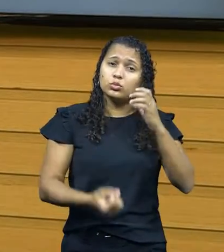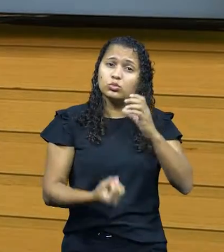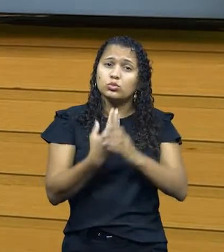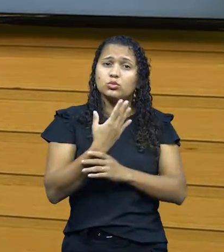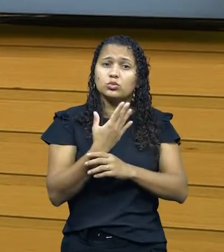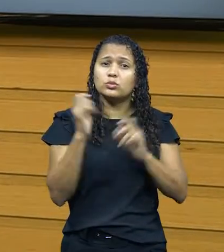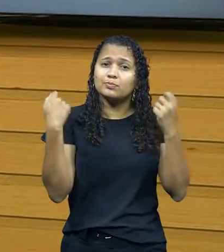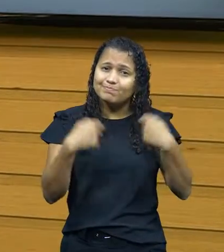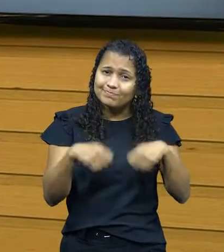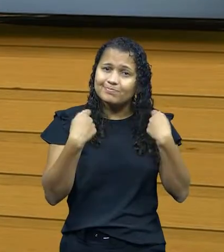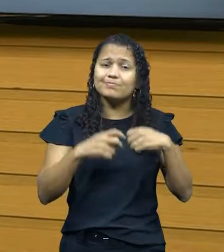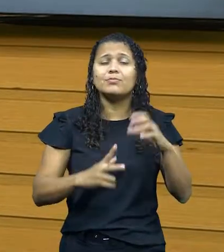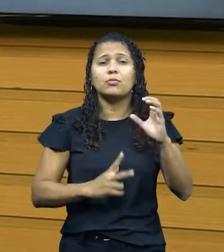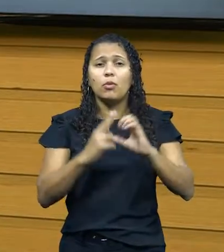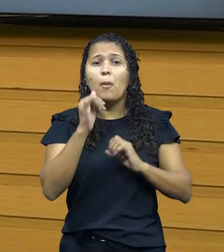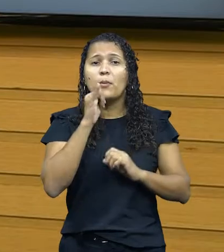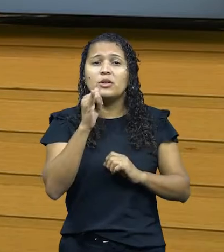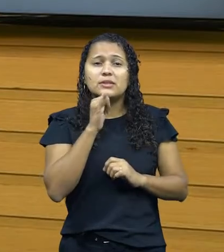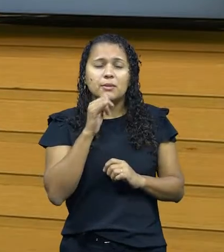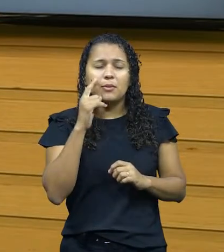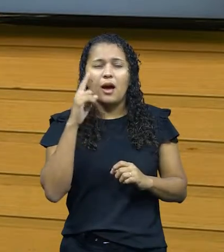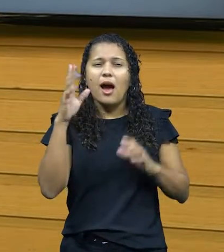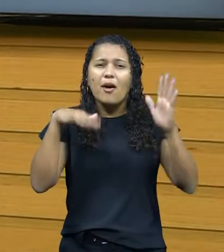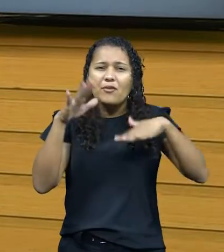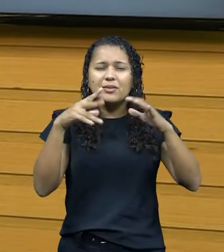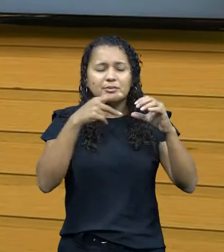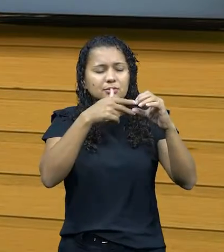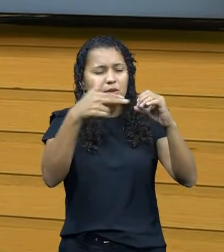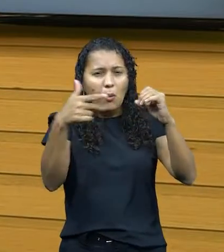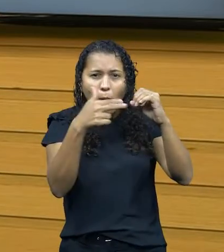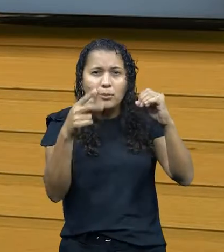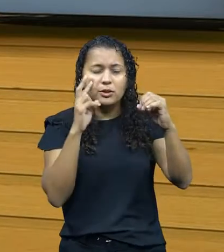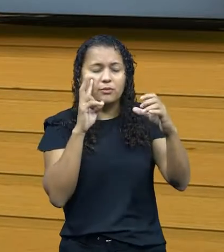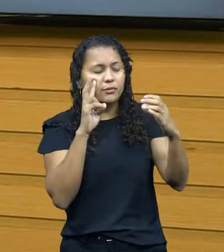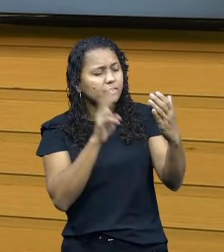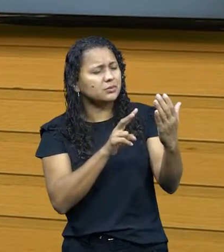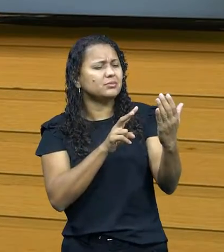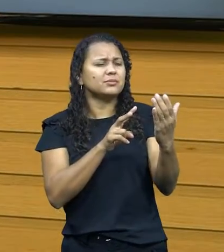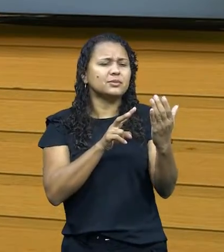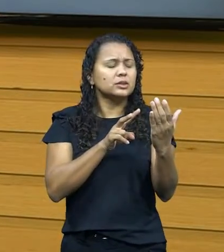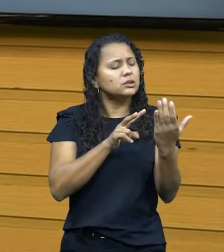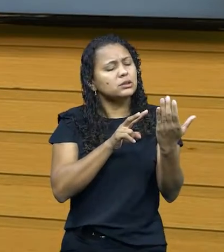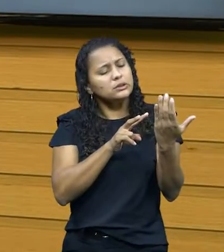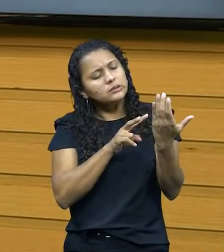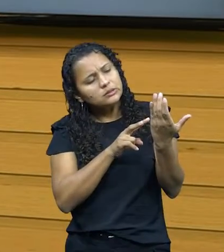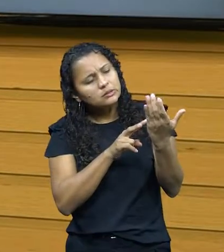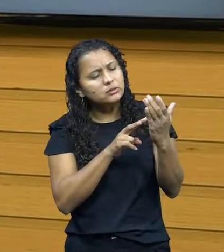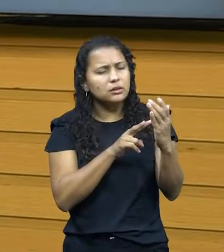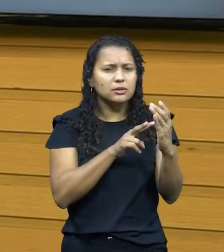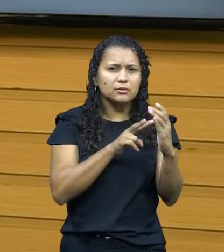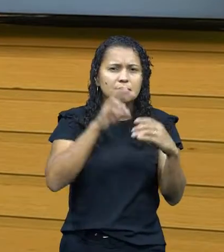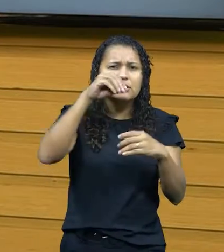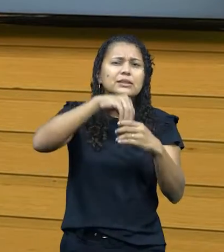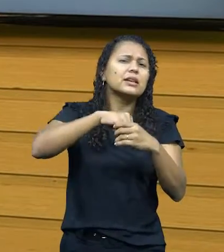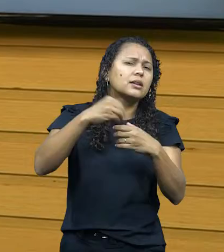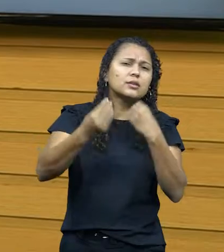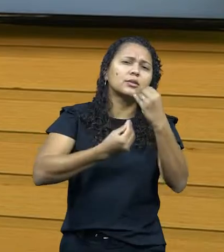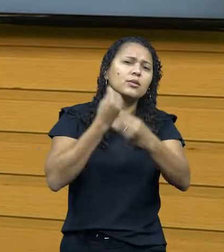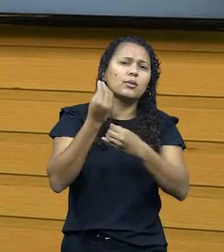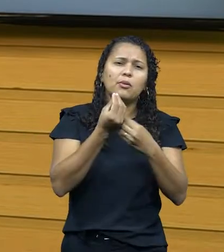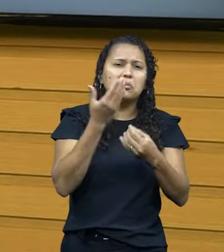surge a necessidade da gente fazer o corte, quando uma imagem simples ela não está sendo suficiente para a gente tá